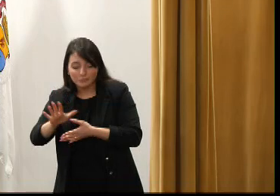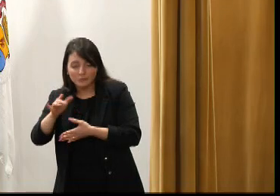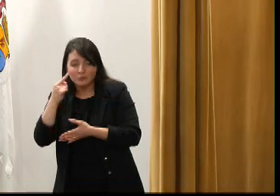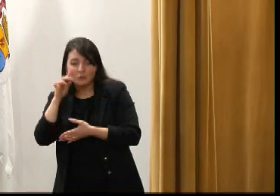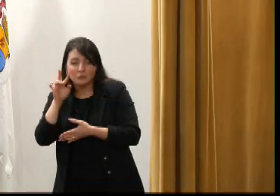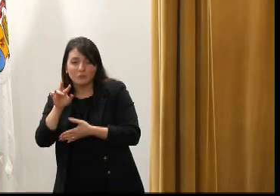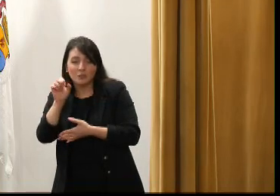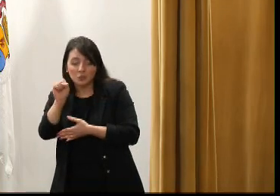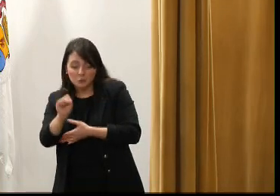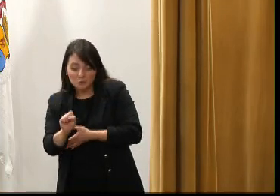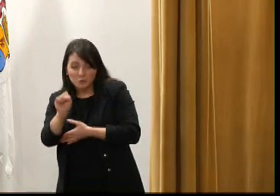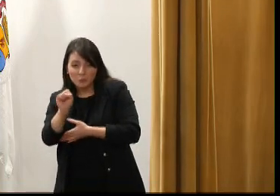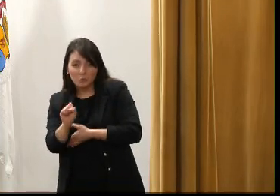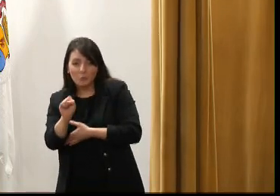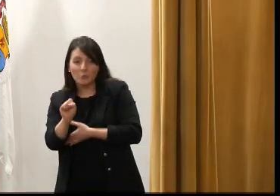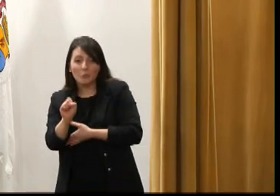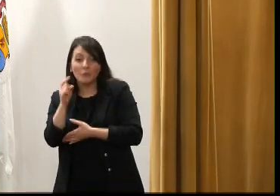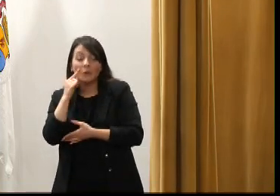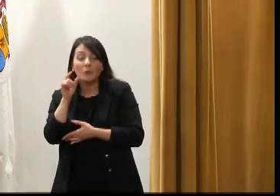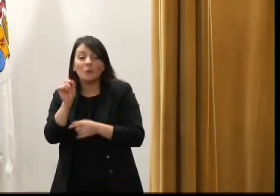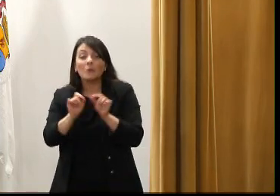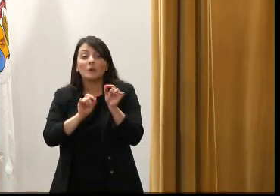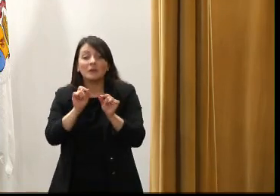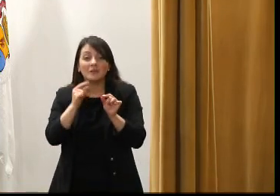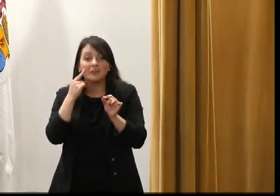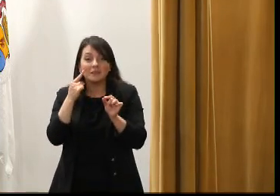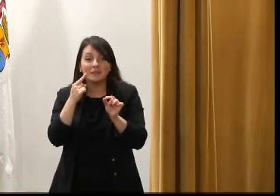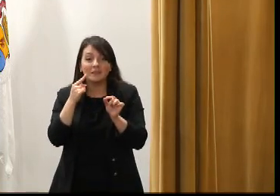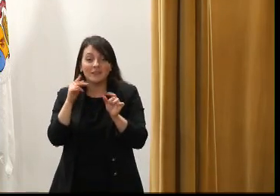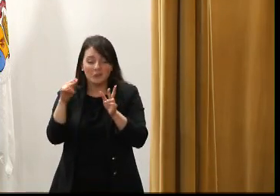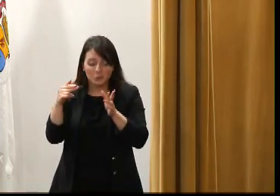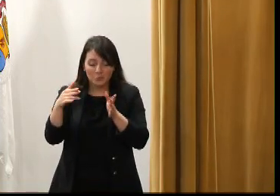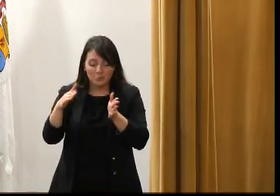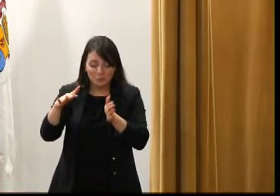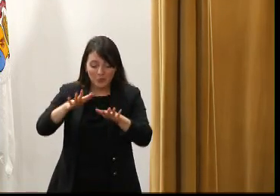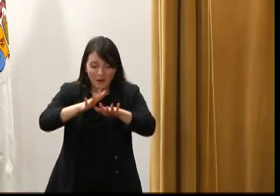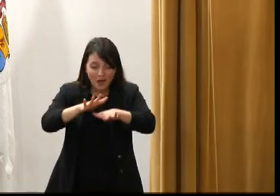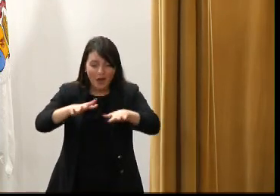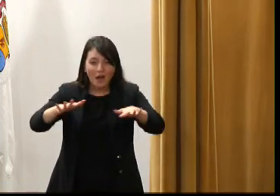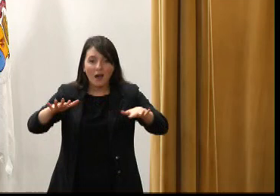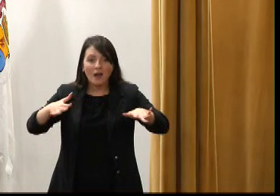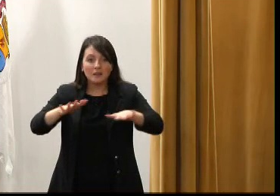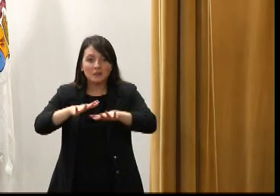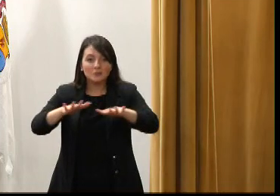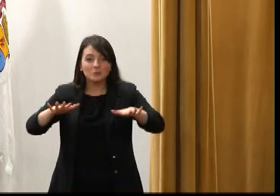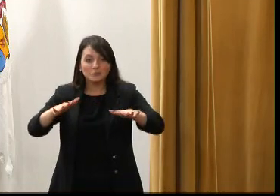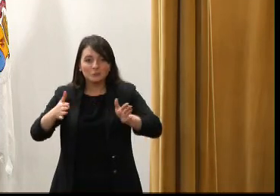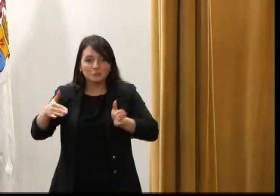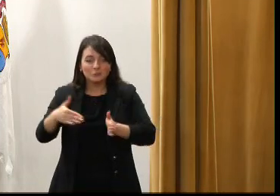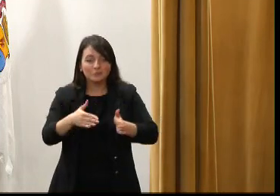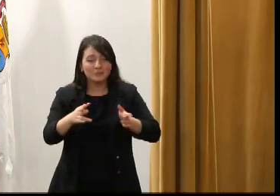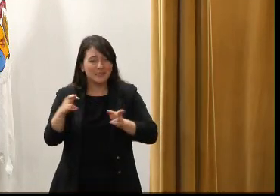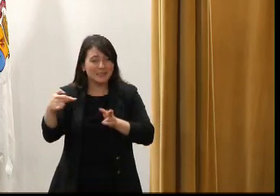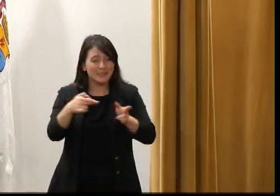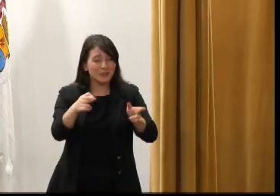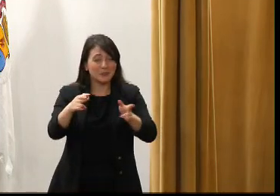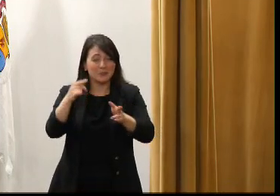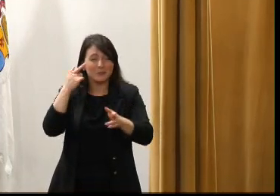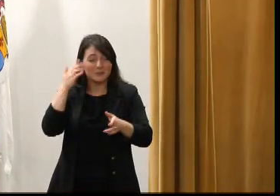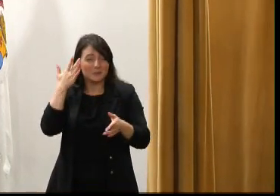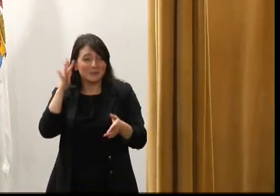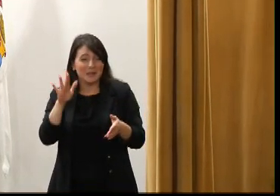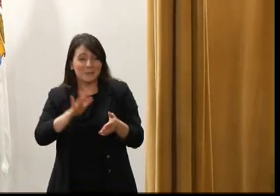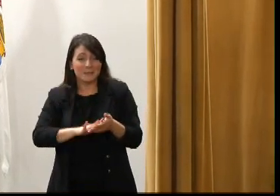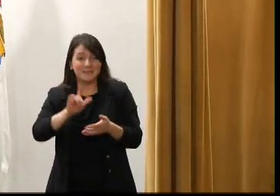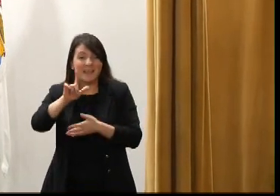região sul aqui, é uma região francamente do lago. Por isso que, às vezes, para o porto-alegrense é difícil entender se é rio, lago. Na